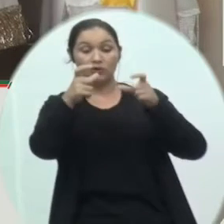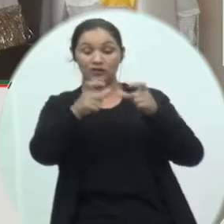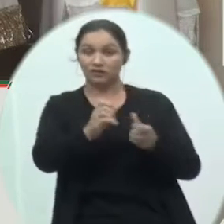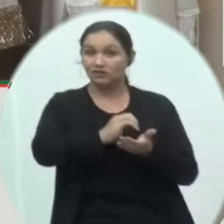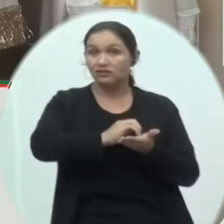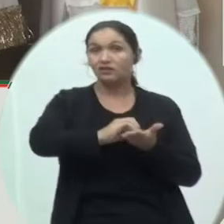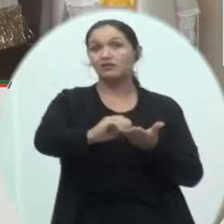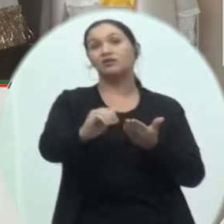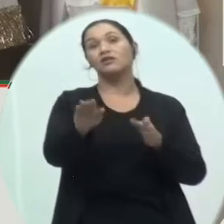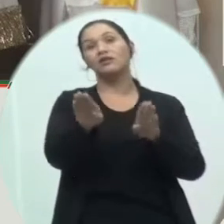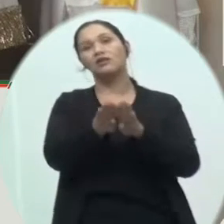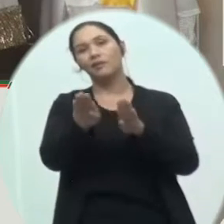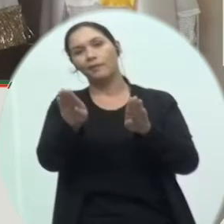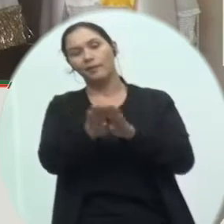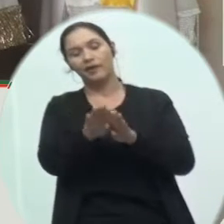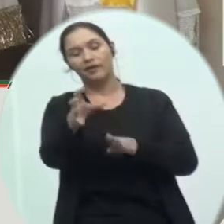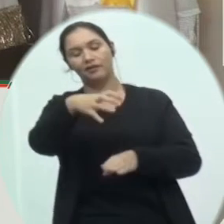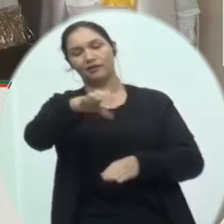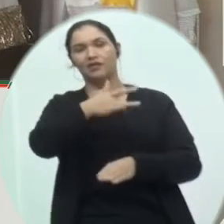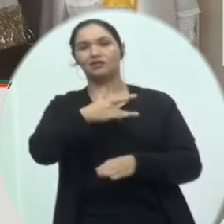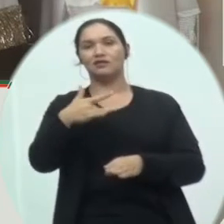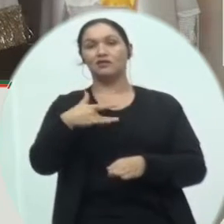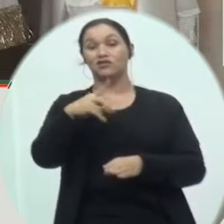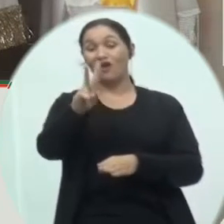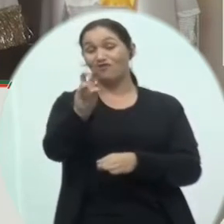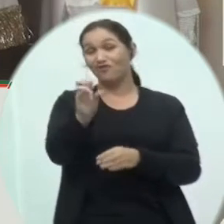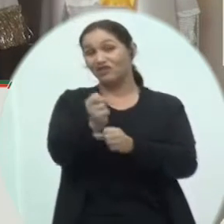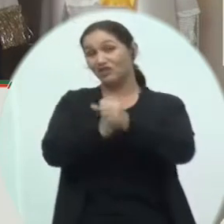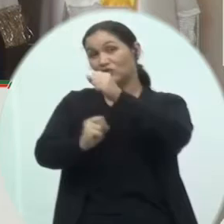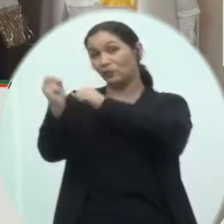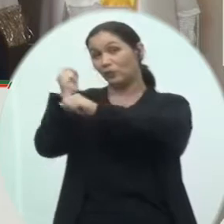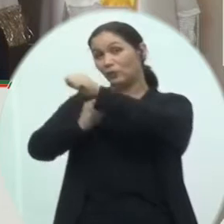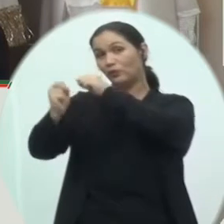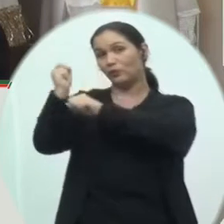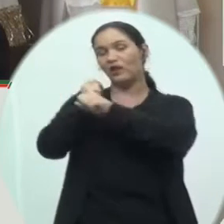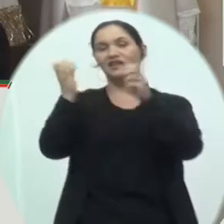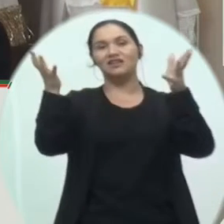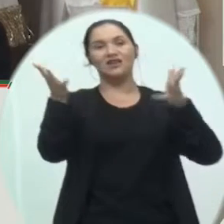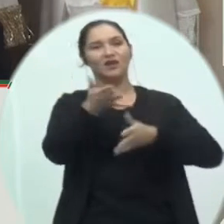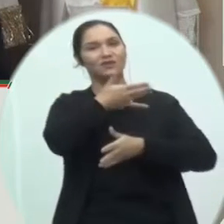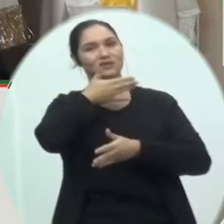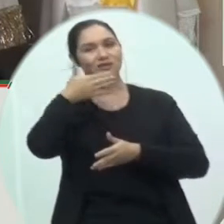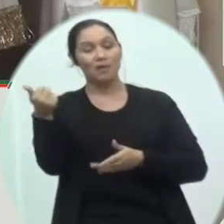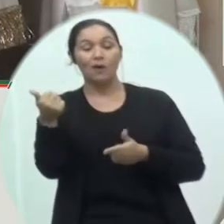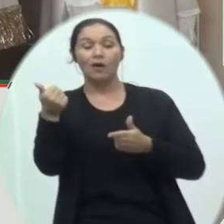futurístico, foi muito grande e muito bom, né? Então, vai ser agora, né,